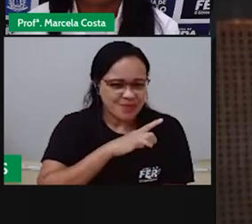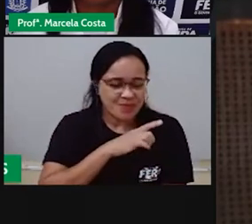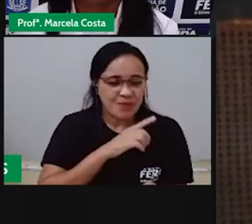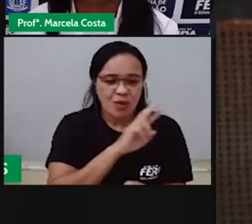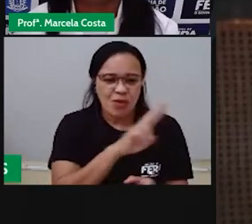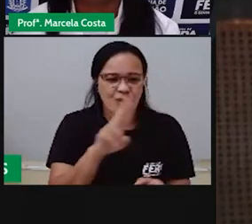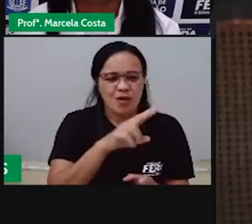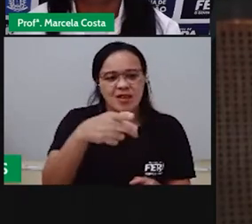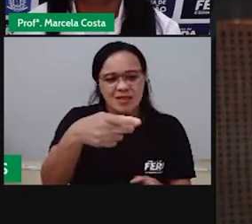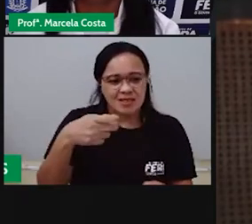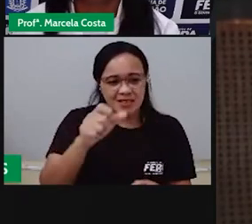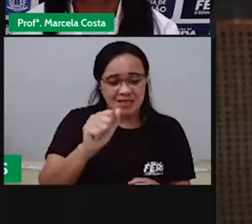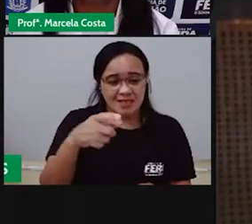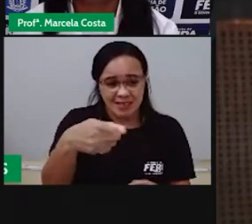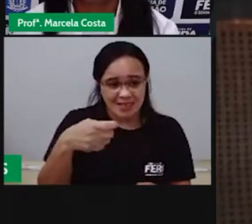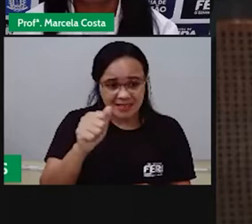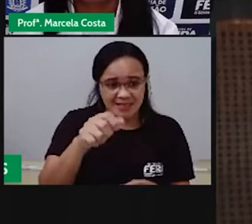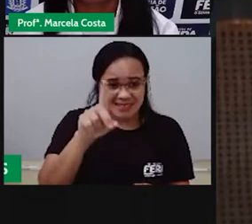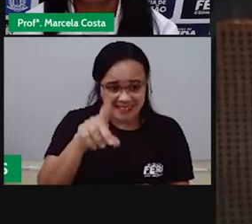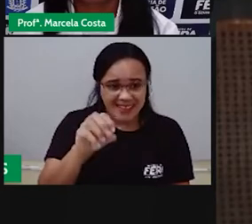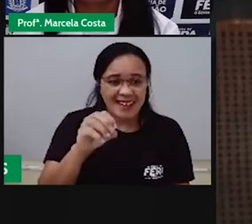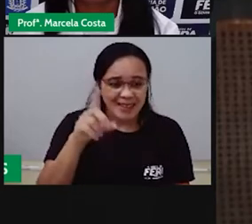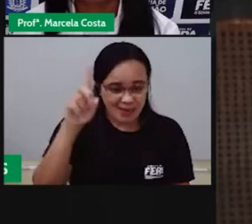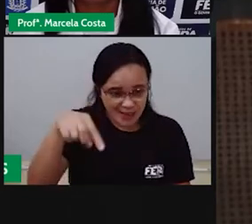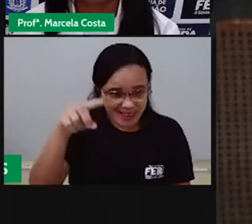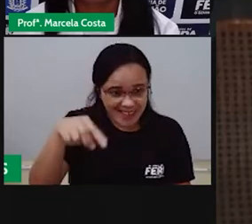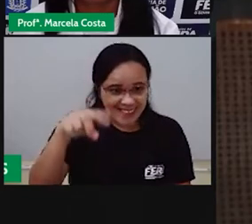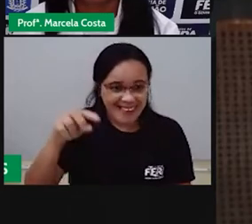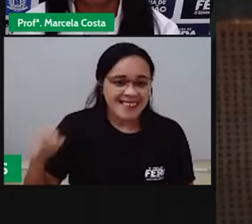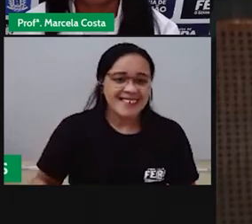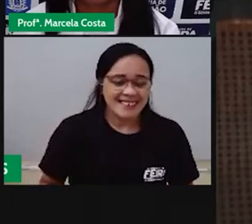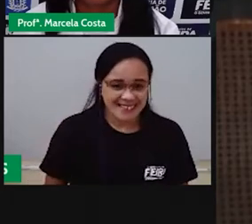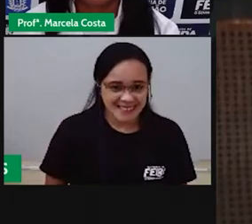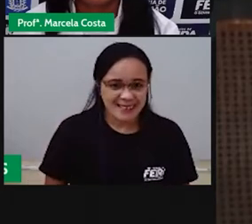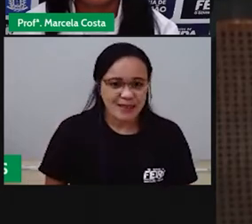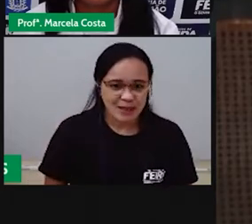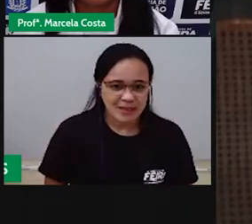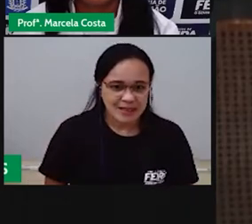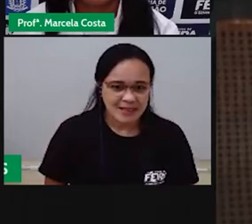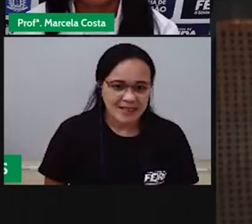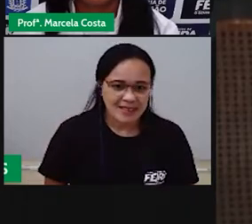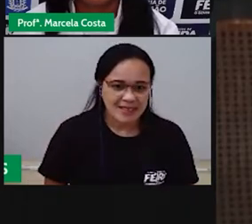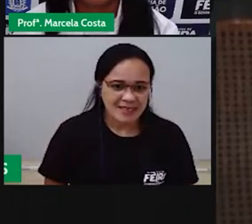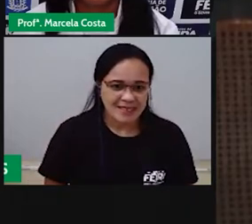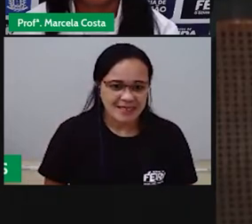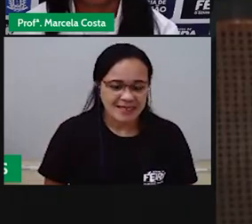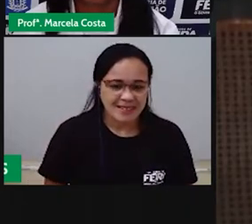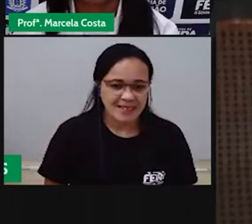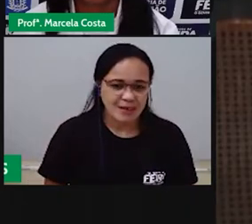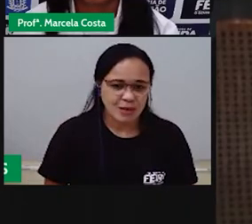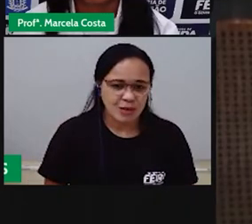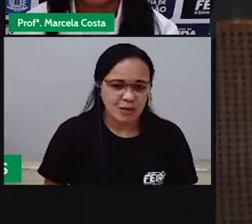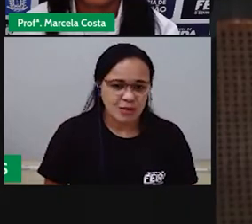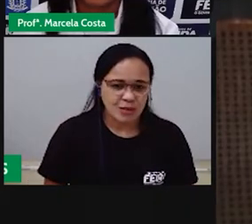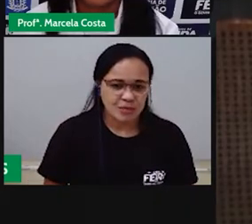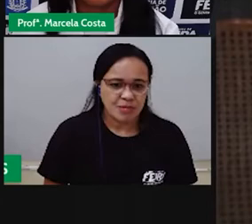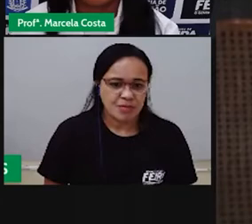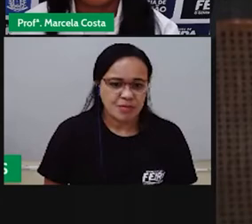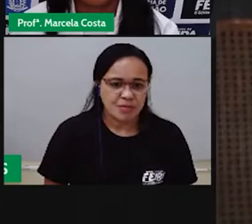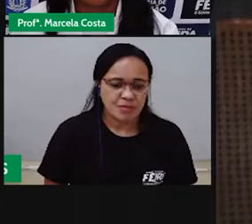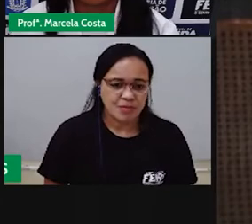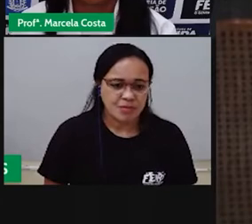xaxado. Então a gente pode dizer que foi uma criação dele nesse sentido, na perspectiva de uma, né,